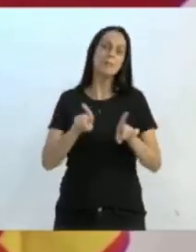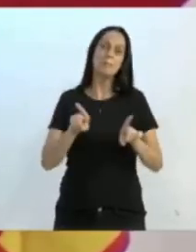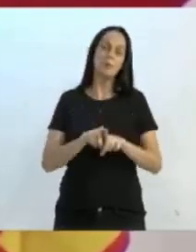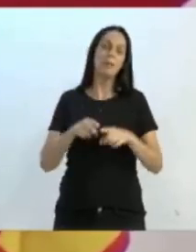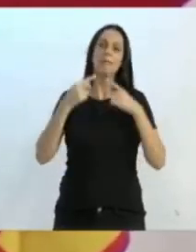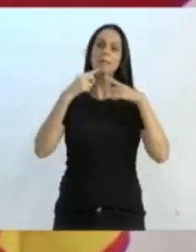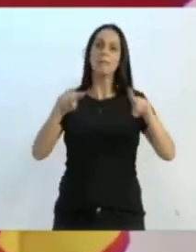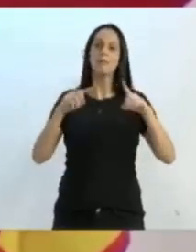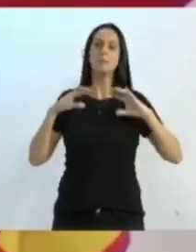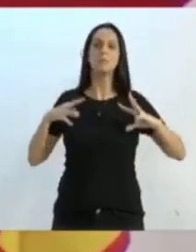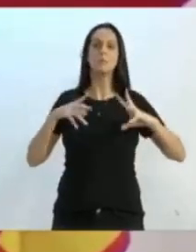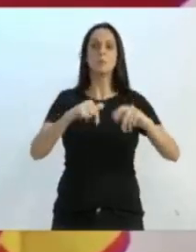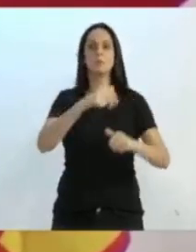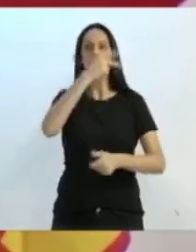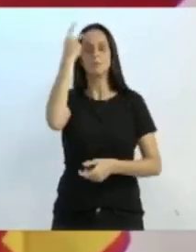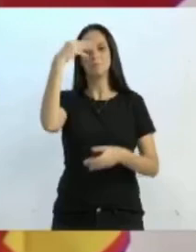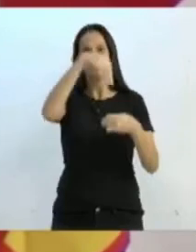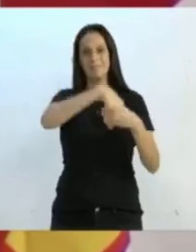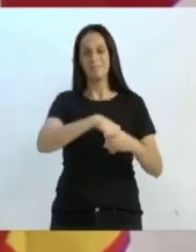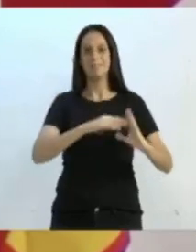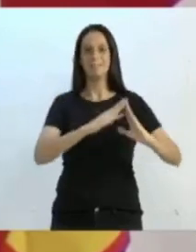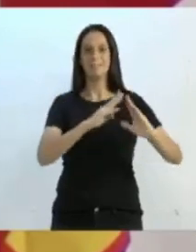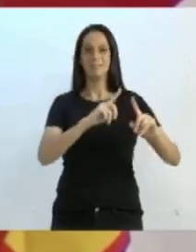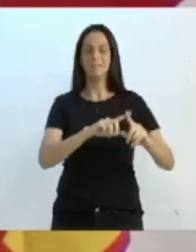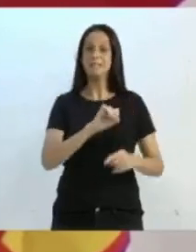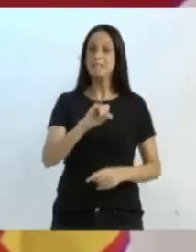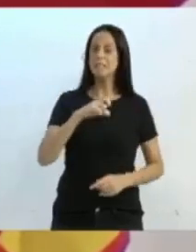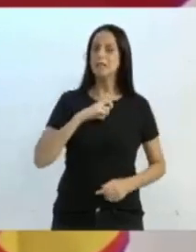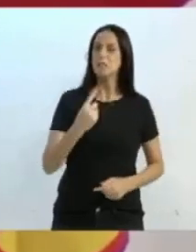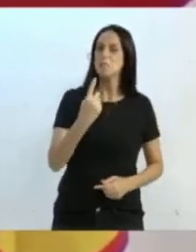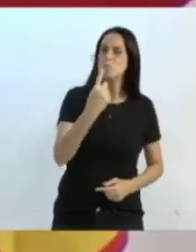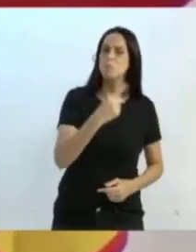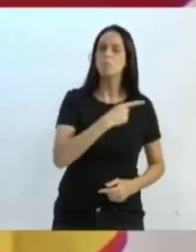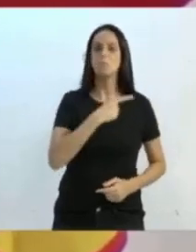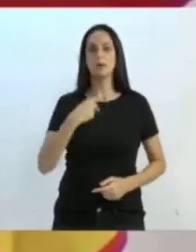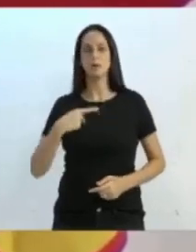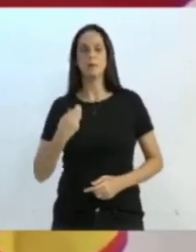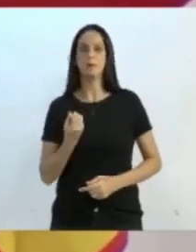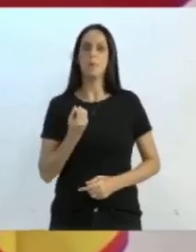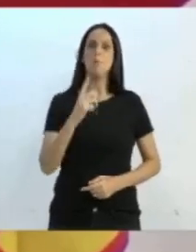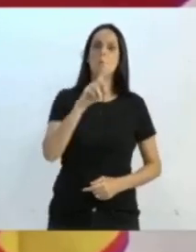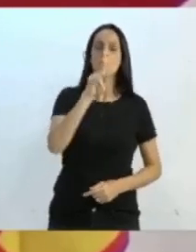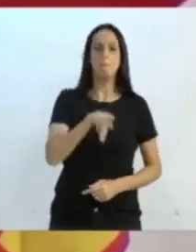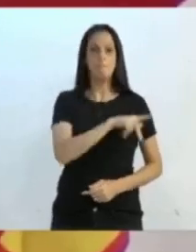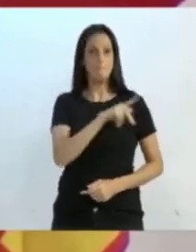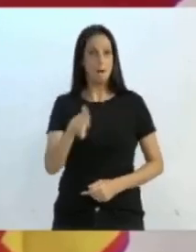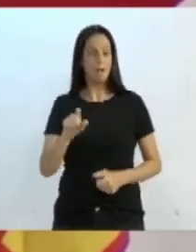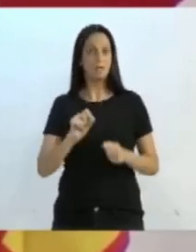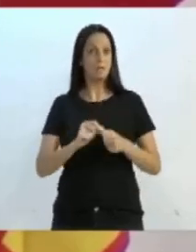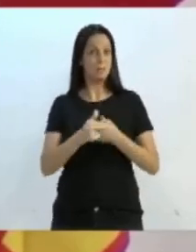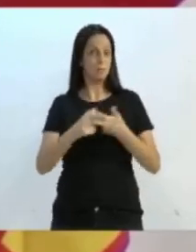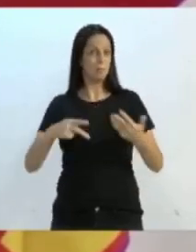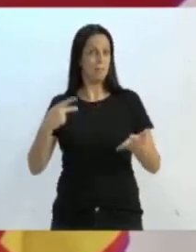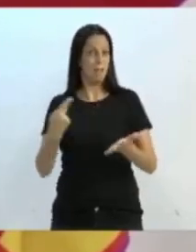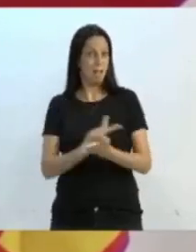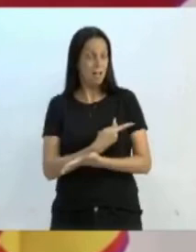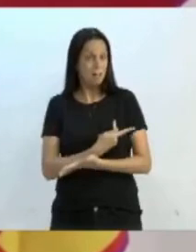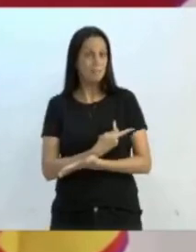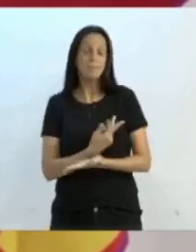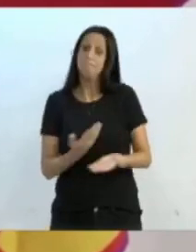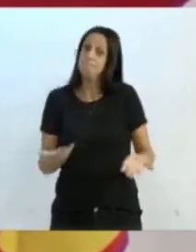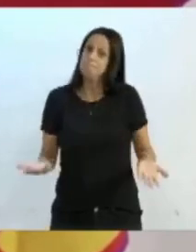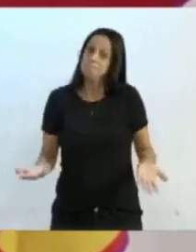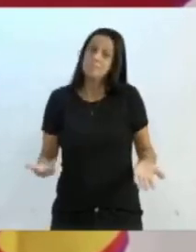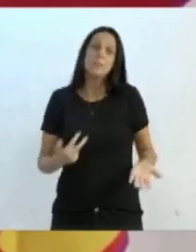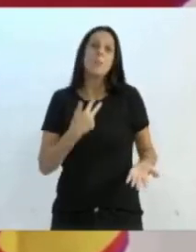fazem parte dessa ou daquela igreja. Se tem algum pastor ou algum padre que faz alguma coisa errada, não é por isso que todas as igrejas devem